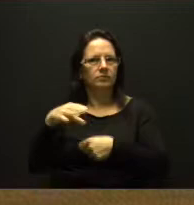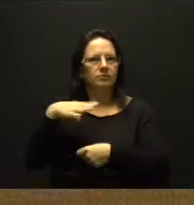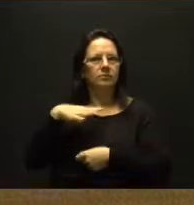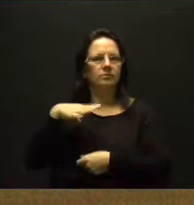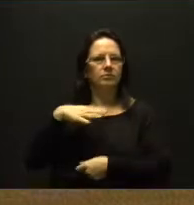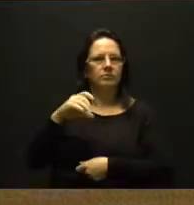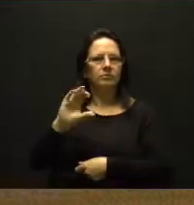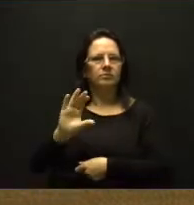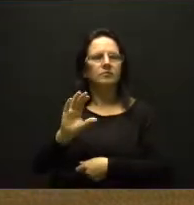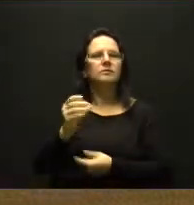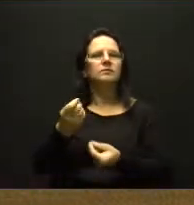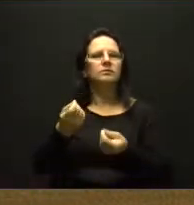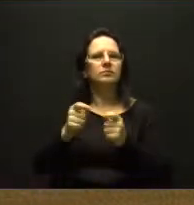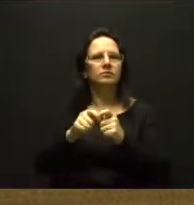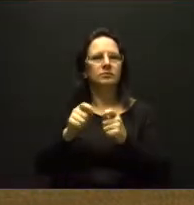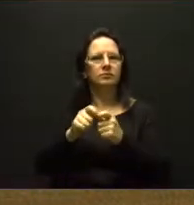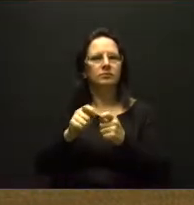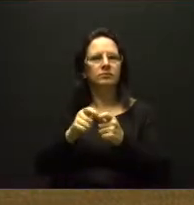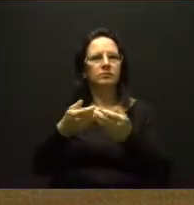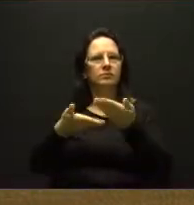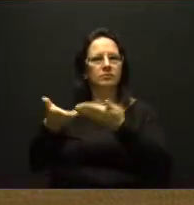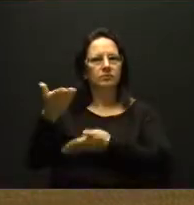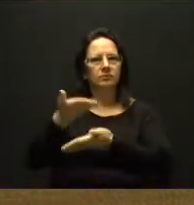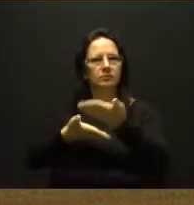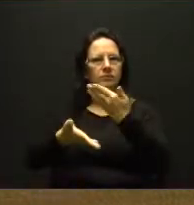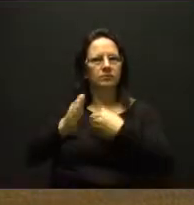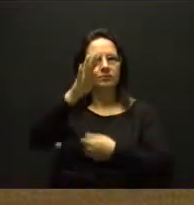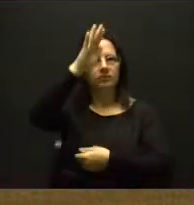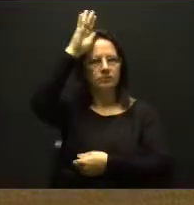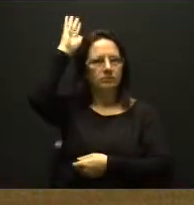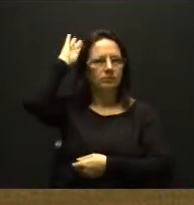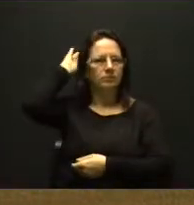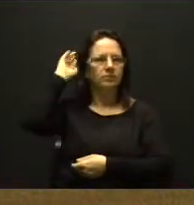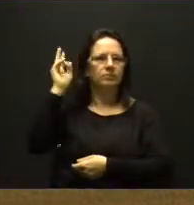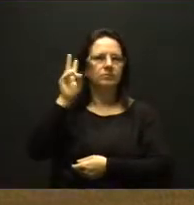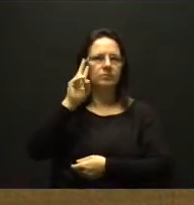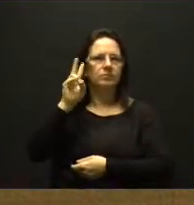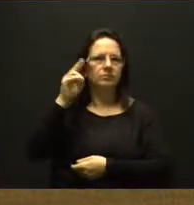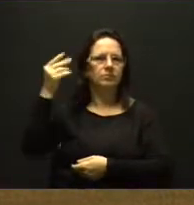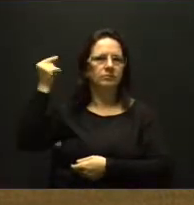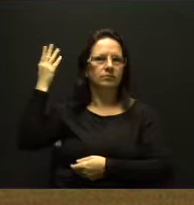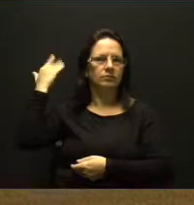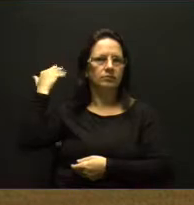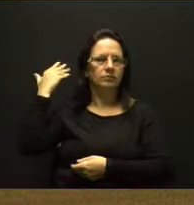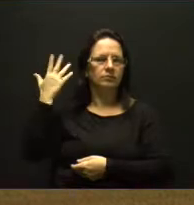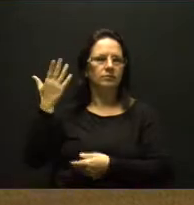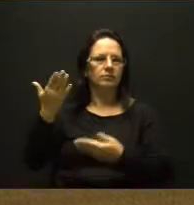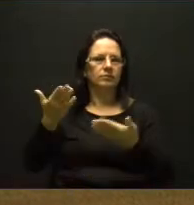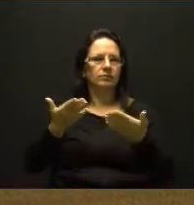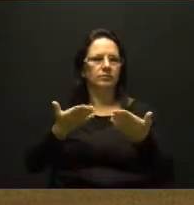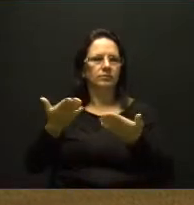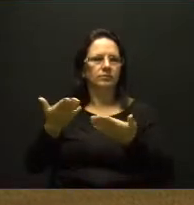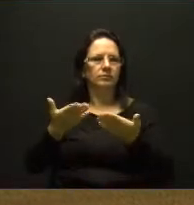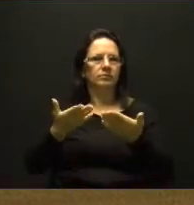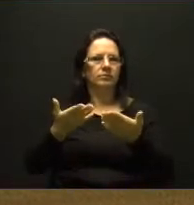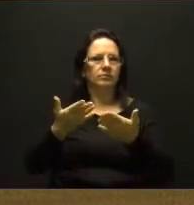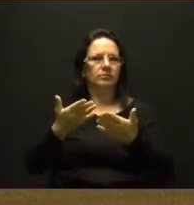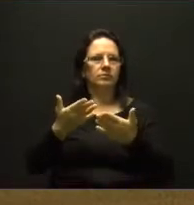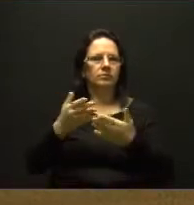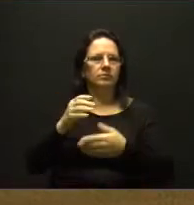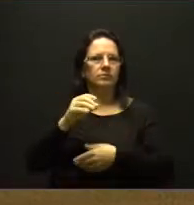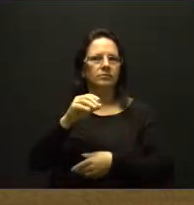podemos estar fazendo é que seja repassado para eles eu lembro quando aconteceu o acidente a ultracargo